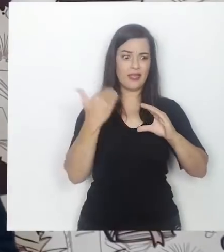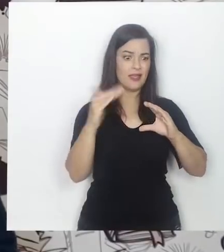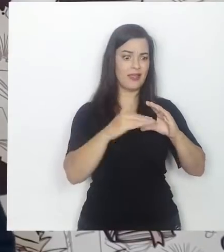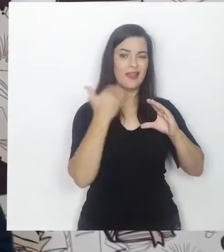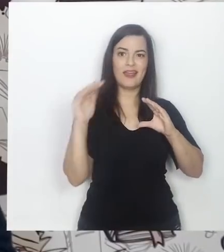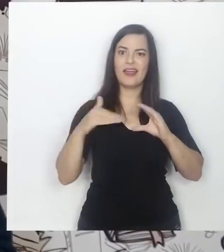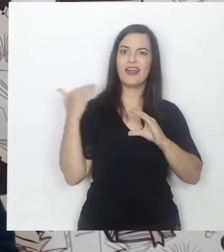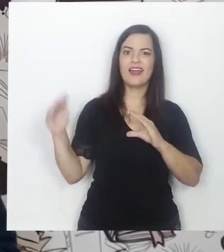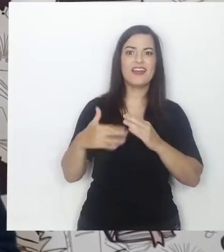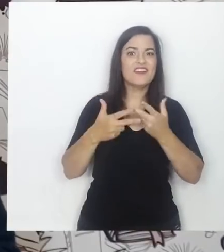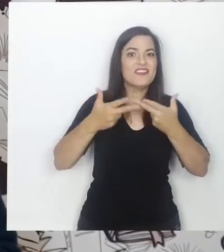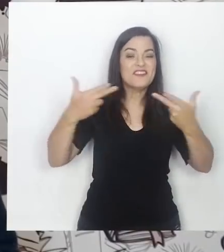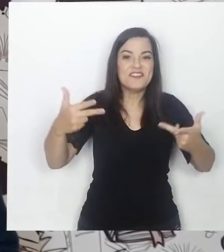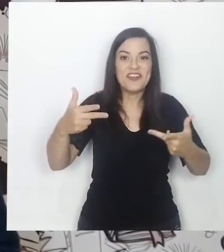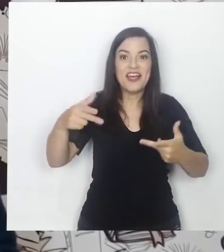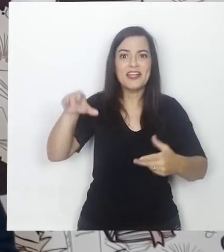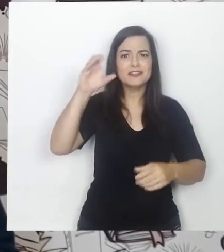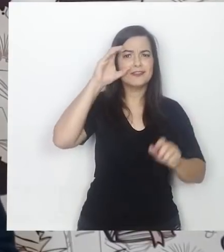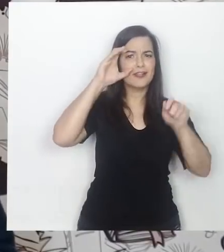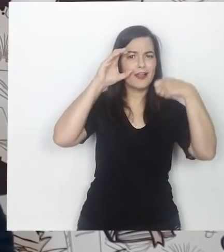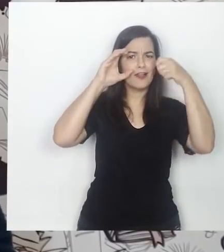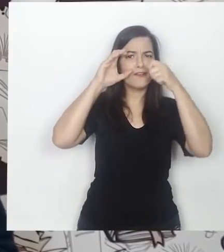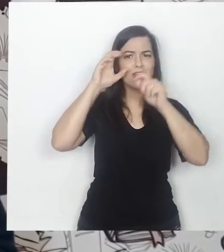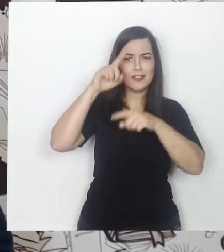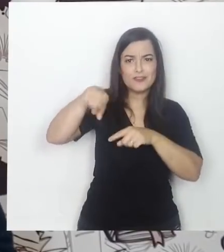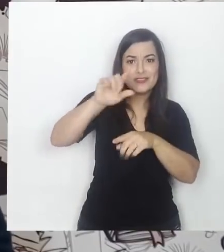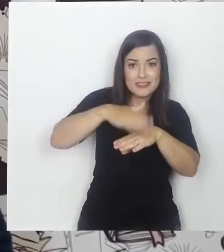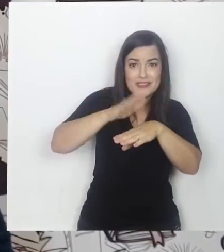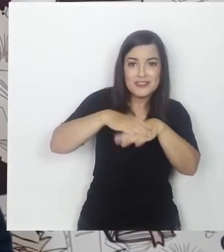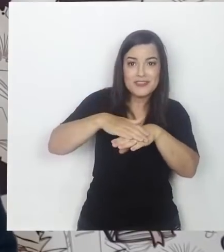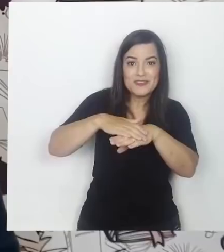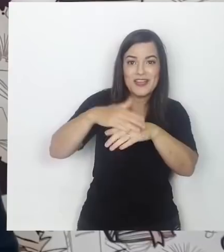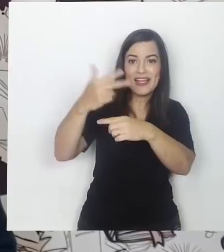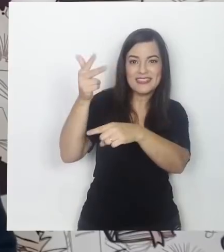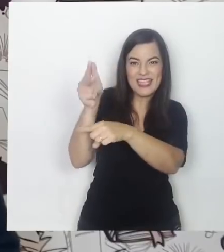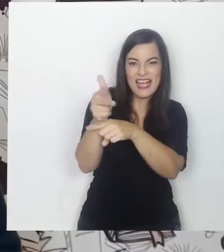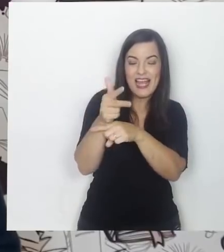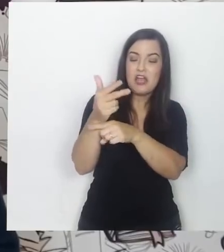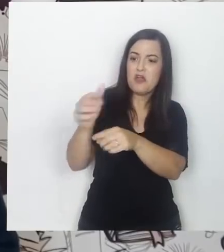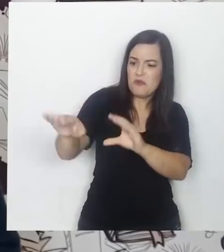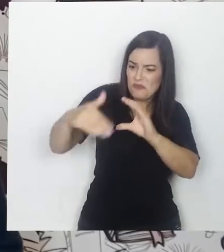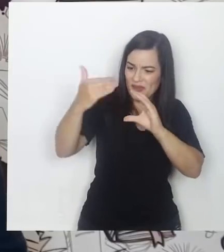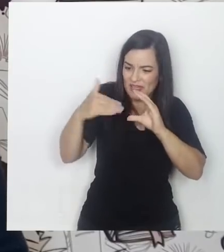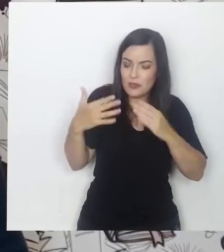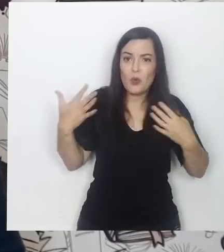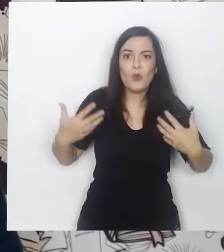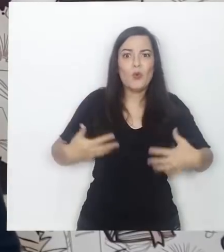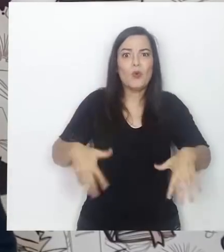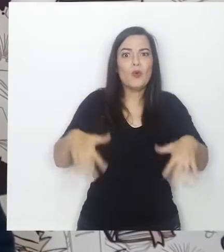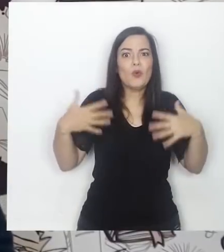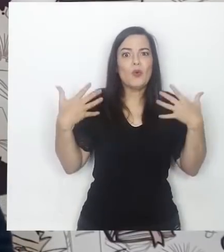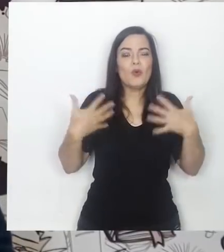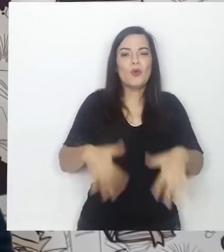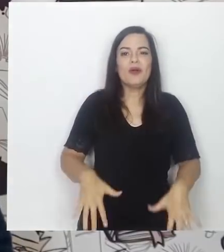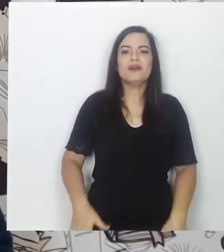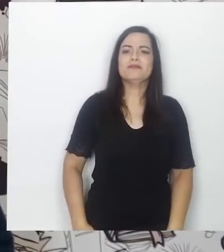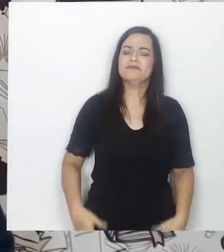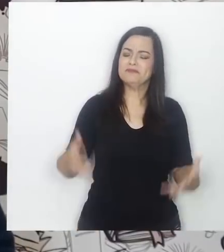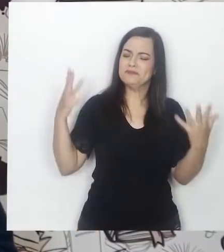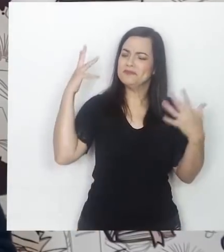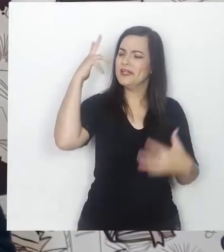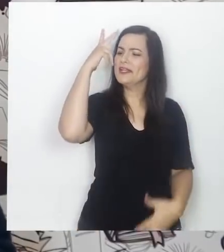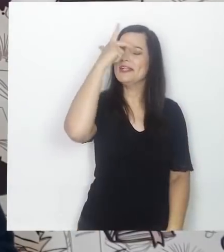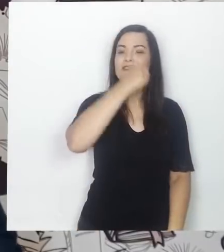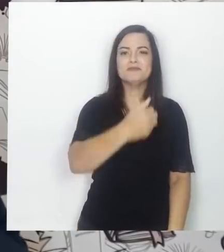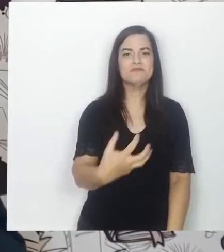mensagens, muitos vídeos, muitos desenhos, muitas coisas lindas. E isso nos deu forças